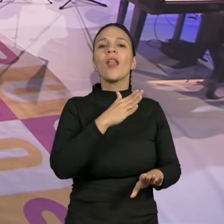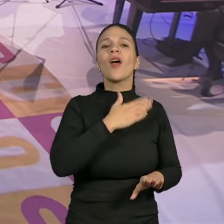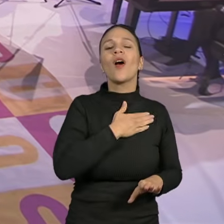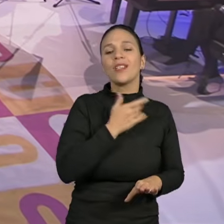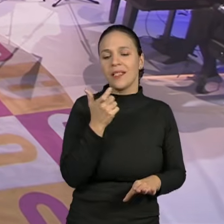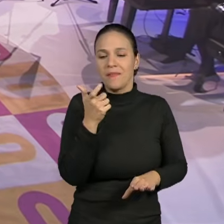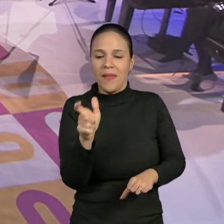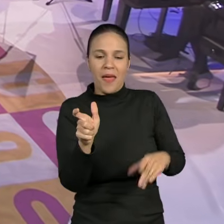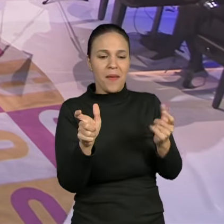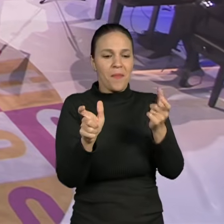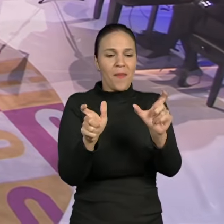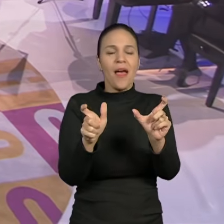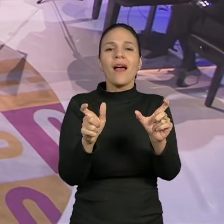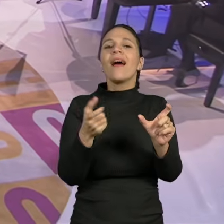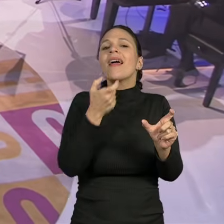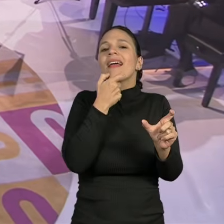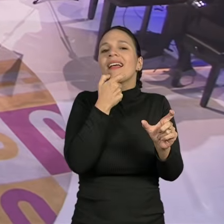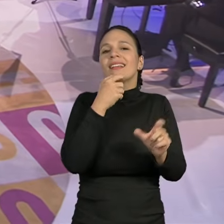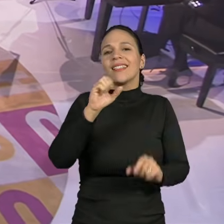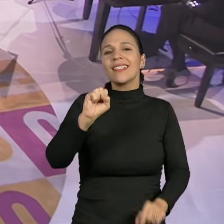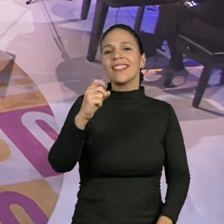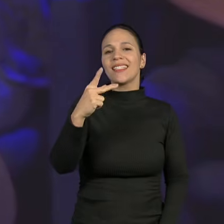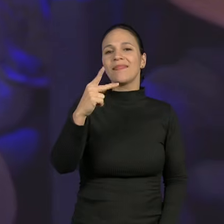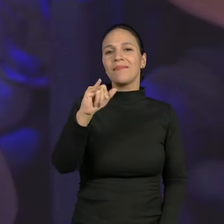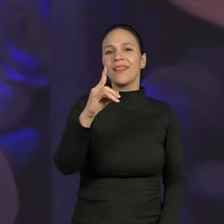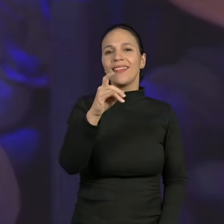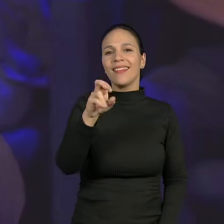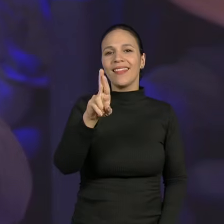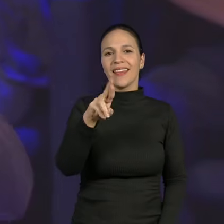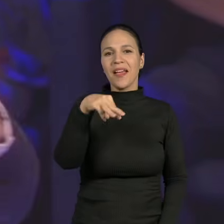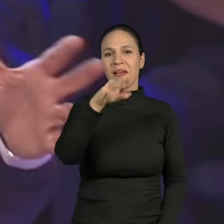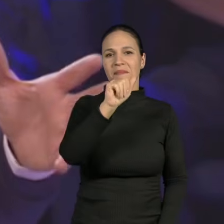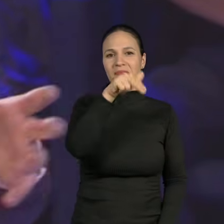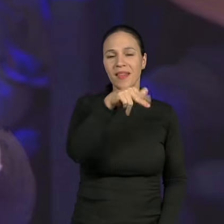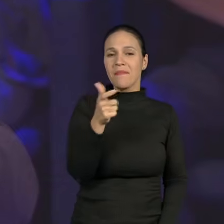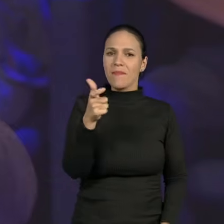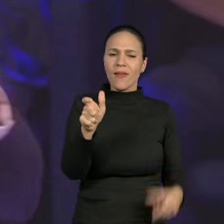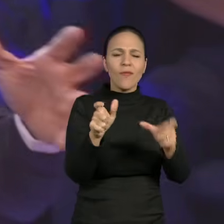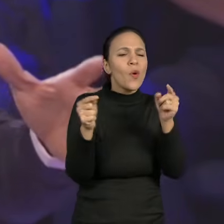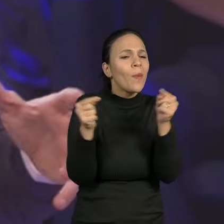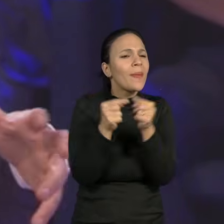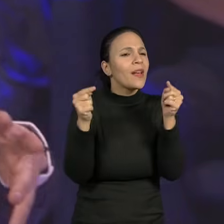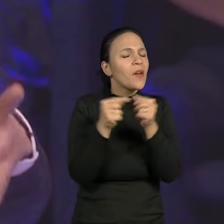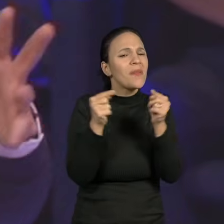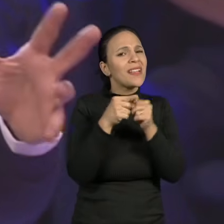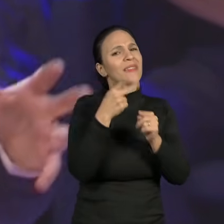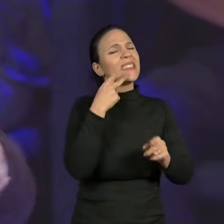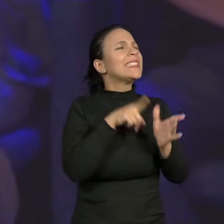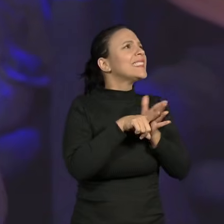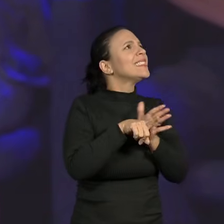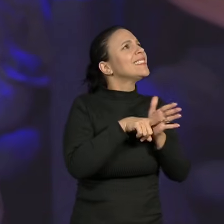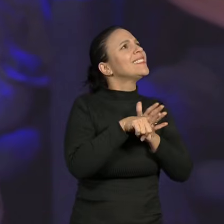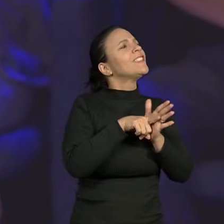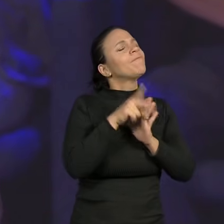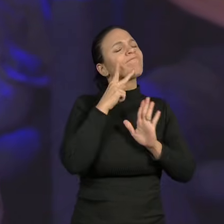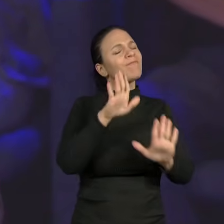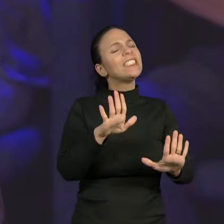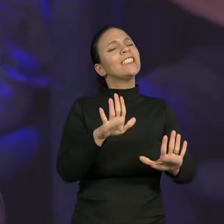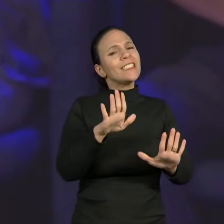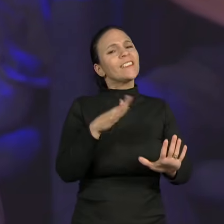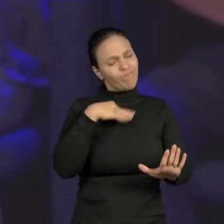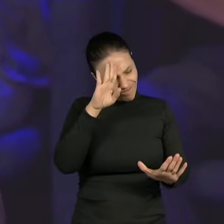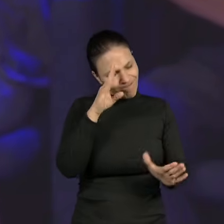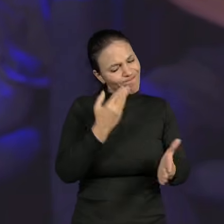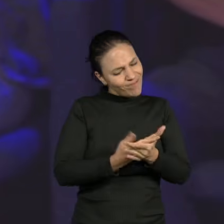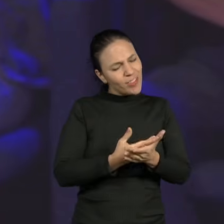palavra Spider-Man. E aí ele ficou 1 ano nessa história e faziam pesquisa, ninguém vai comprar. Aí ele falava assim, não, tá aqui,